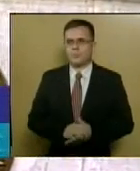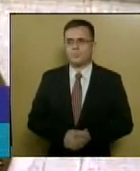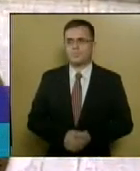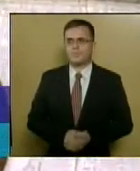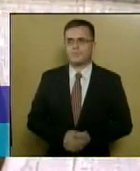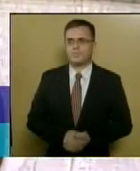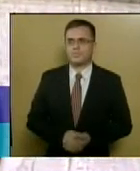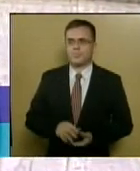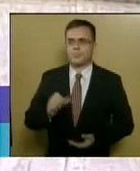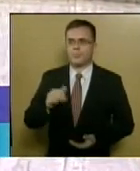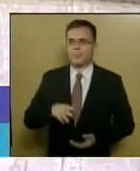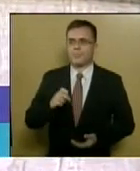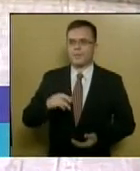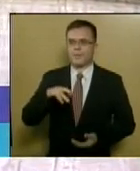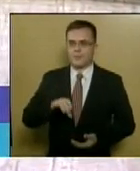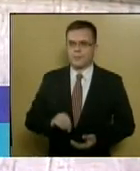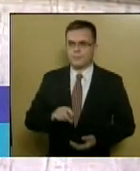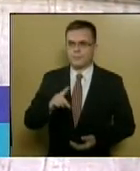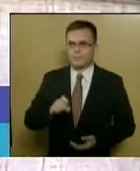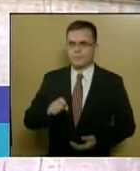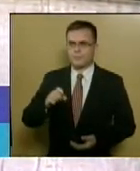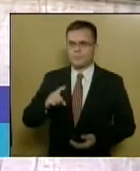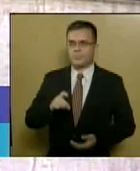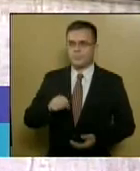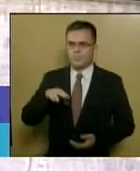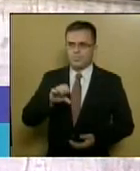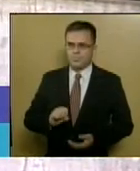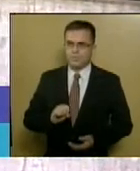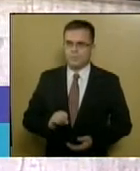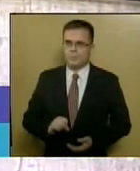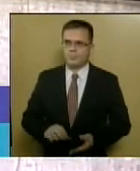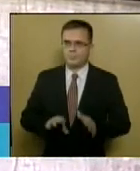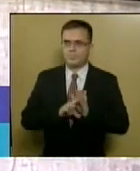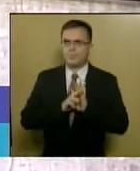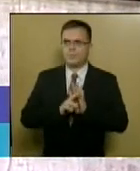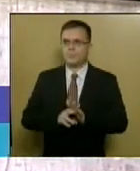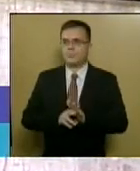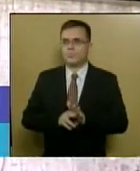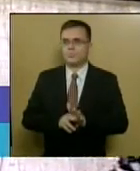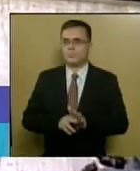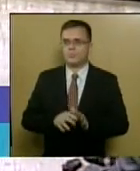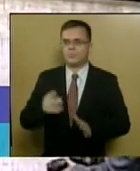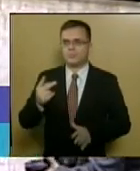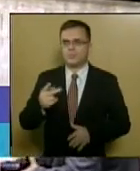Senhor Américo de Deus, representando o Poder Legislativo de Aracaju.